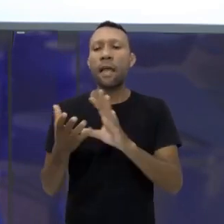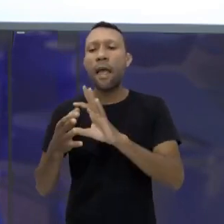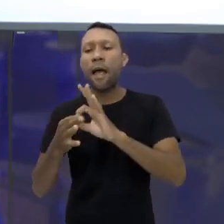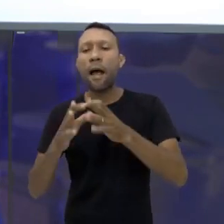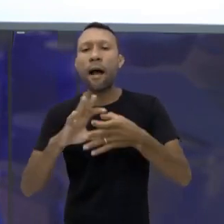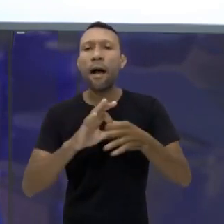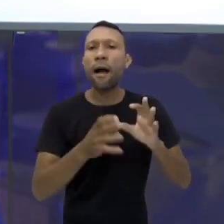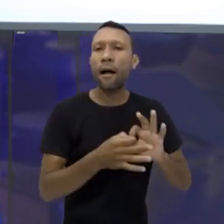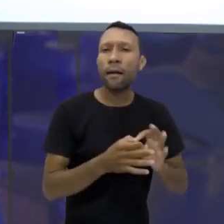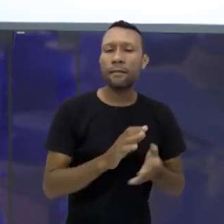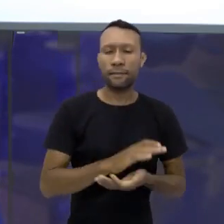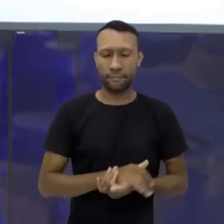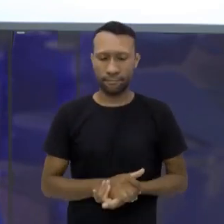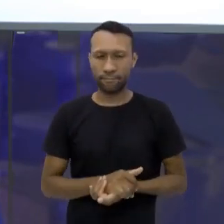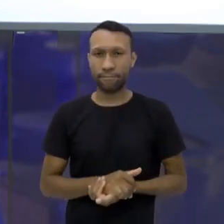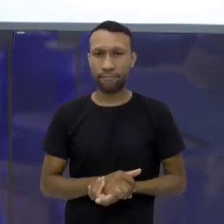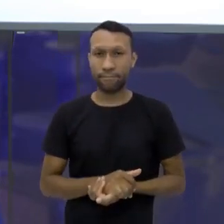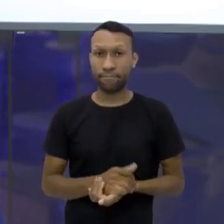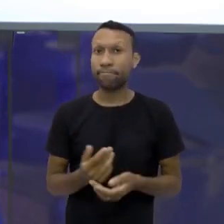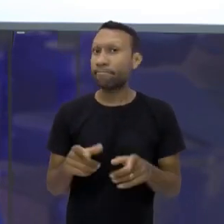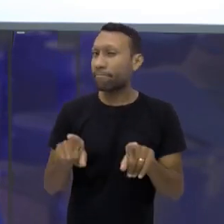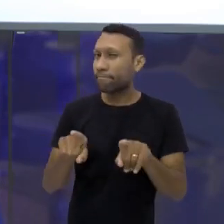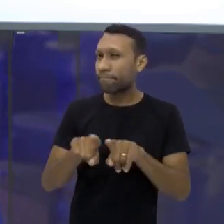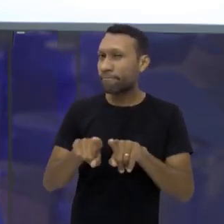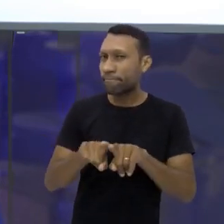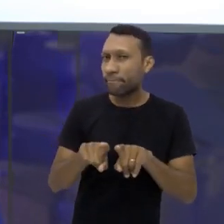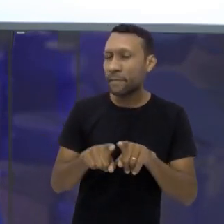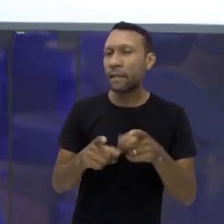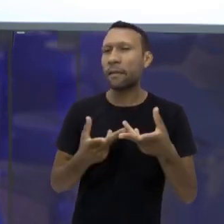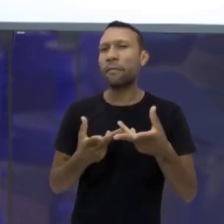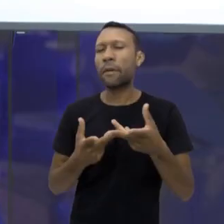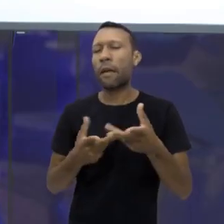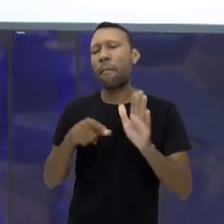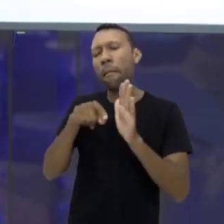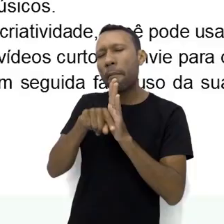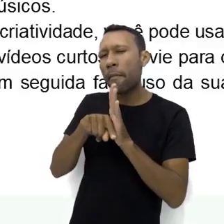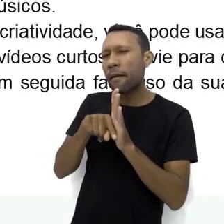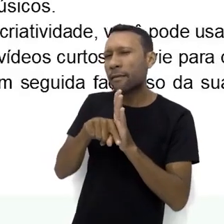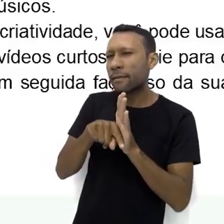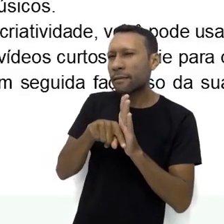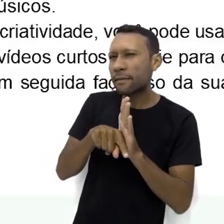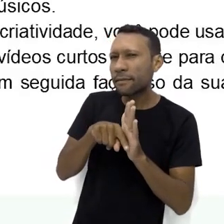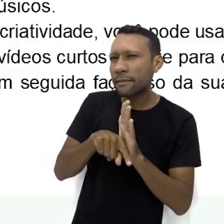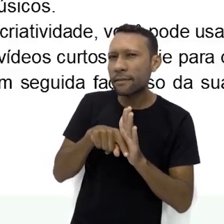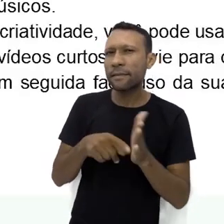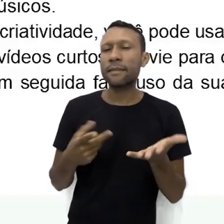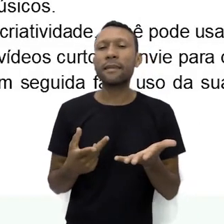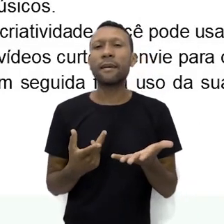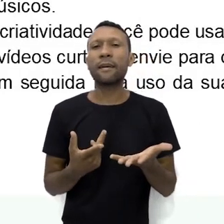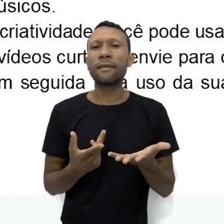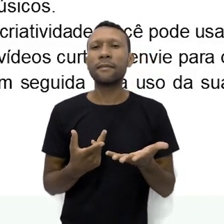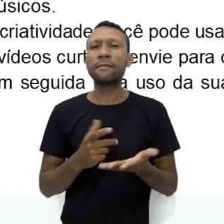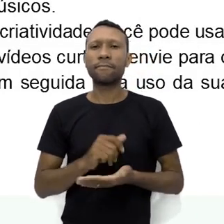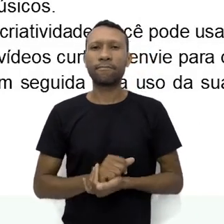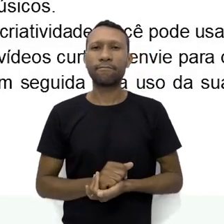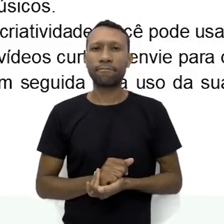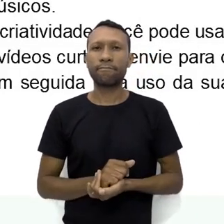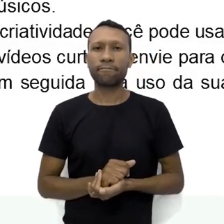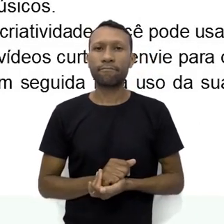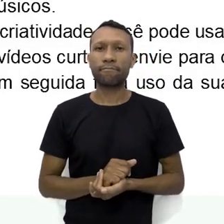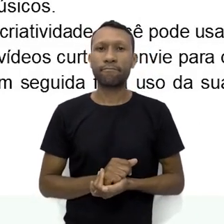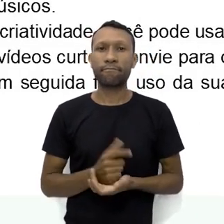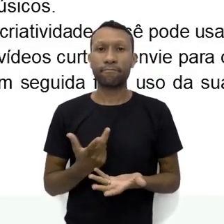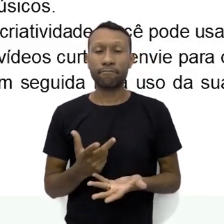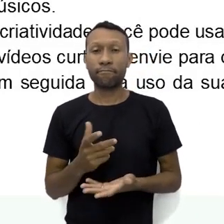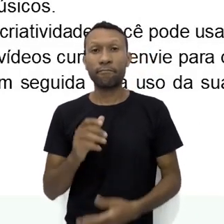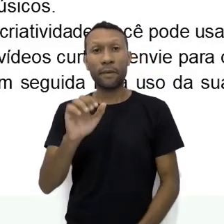música romana. Também irão falar um pouco, né, vão fazer uma pesquisa para falar um pouco sobre os